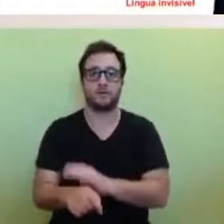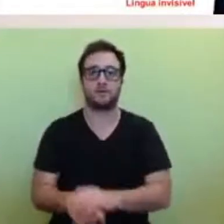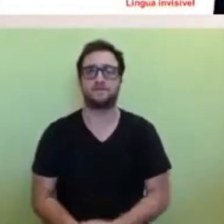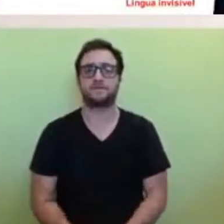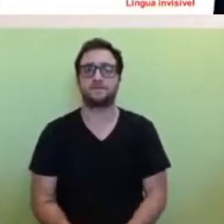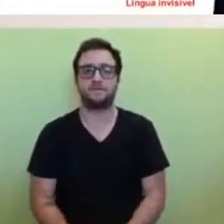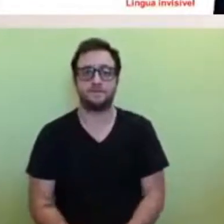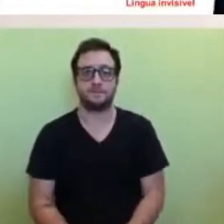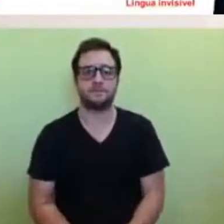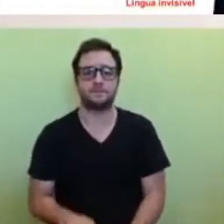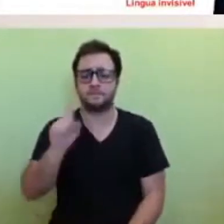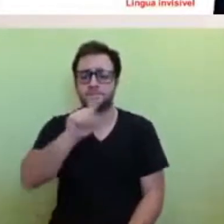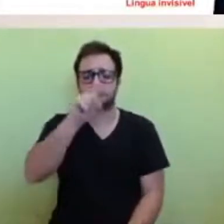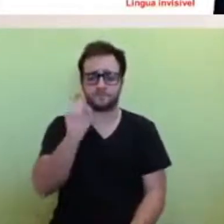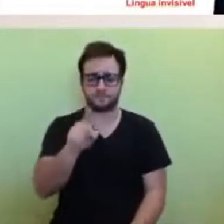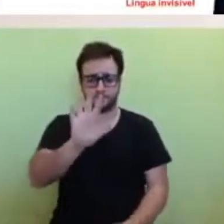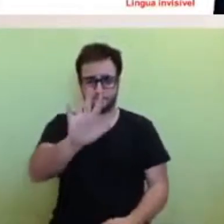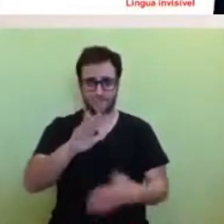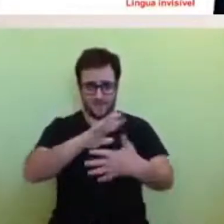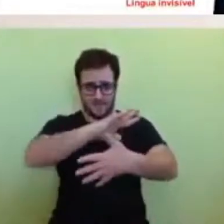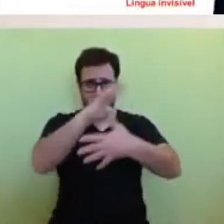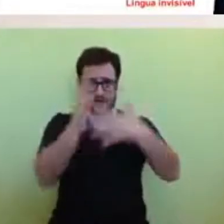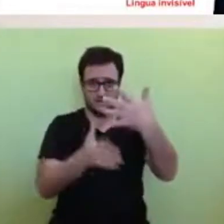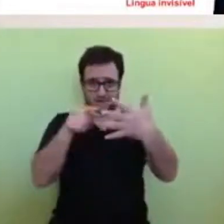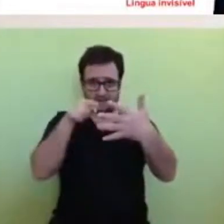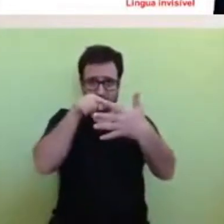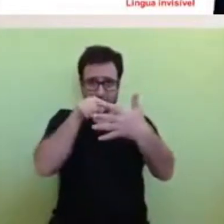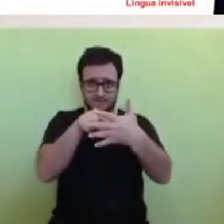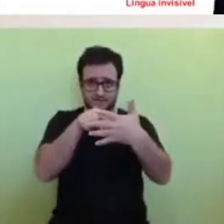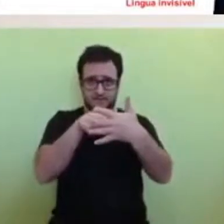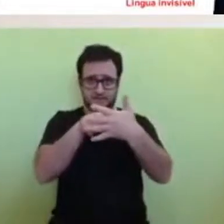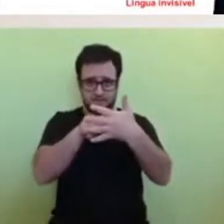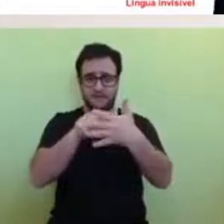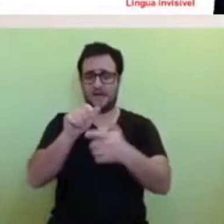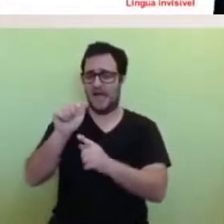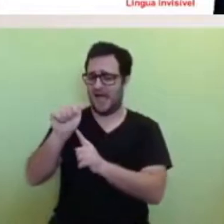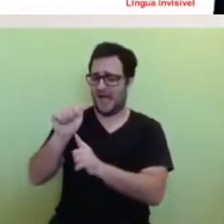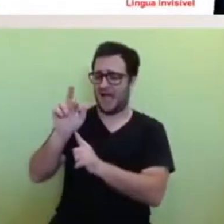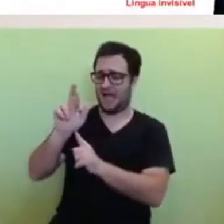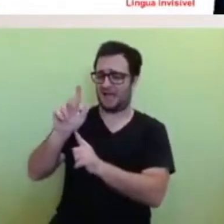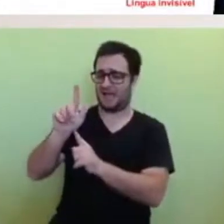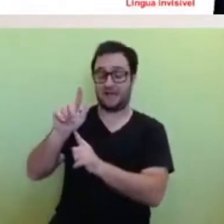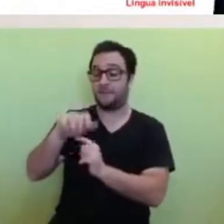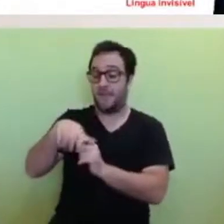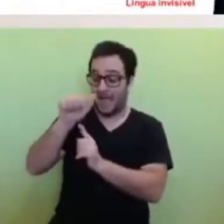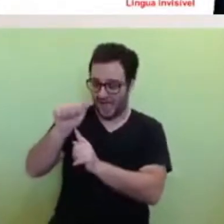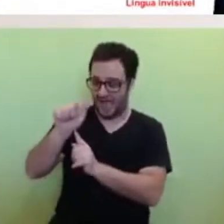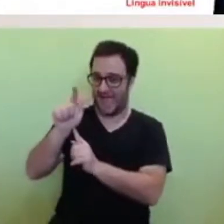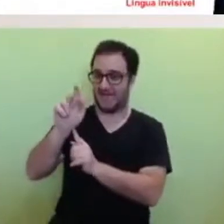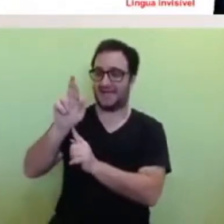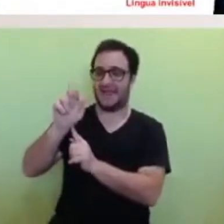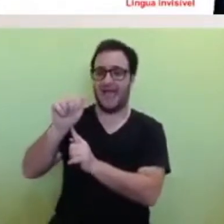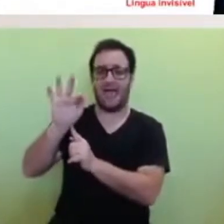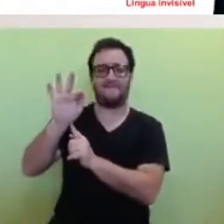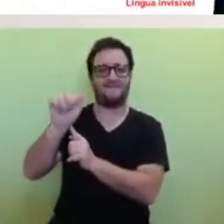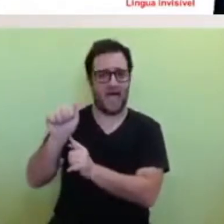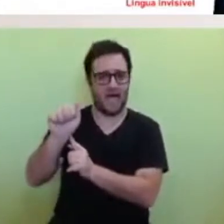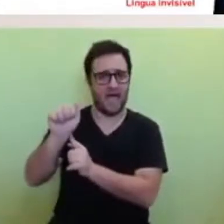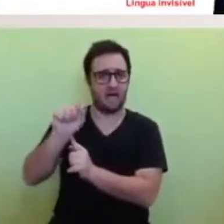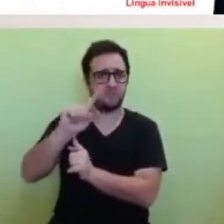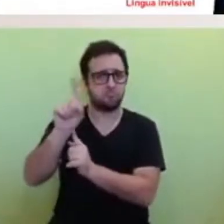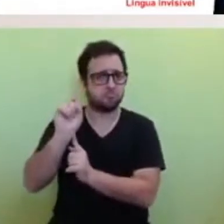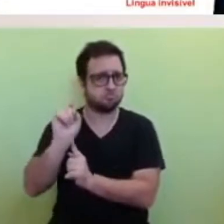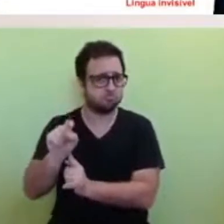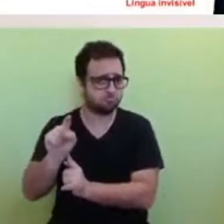ágrafa? Eu coloquei duas imagens, né? A imagem primeira é de uma pessoa sinalizando e a outra é de alguém falando uma